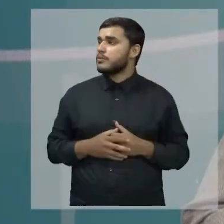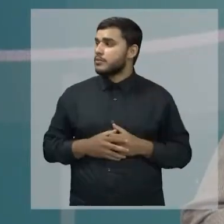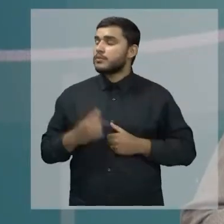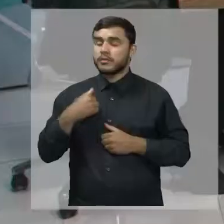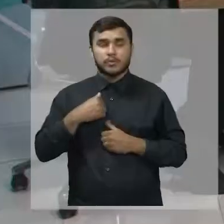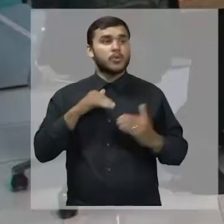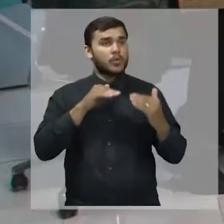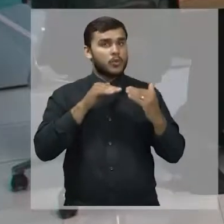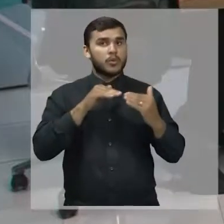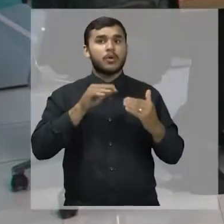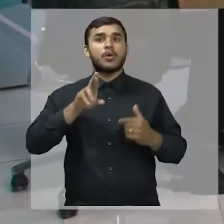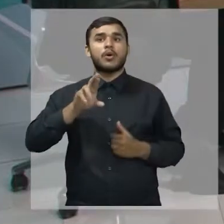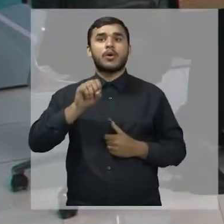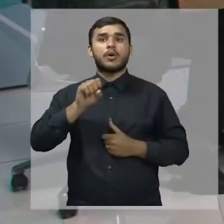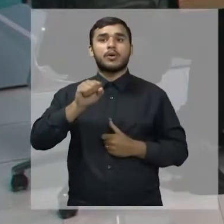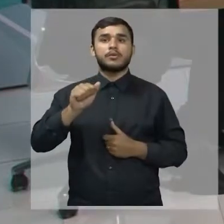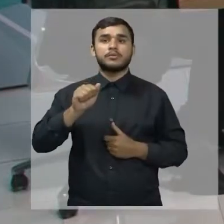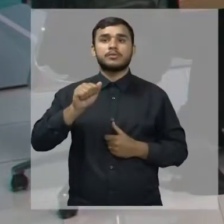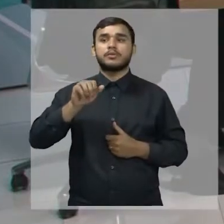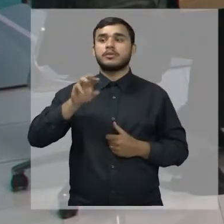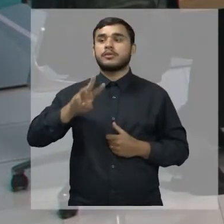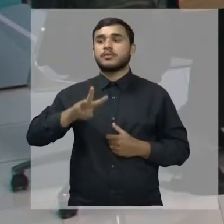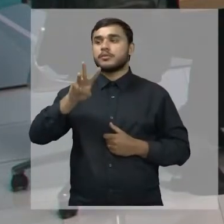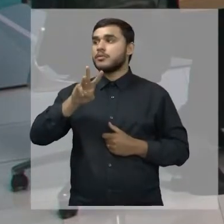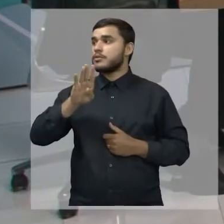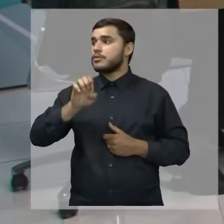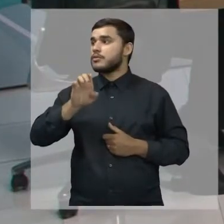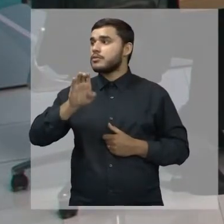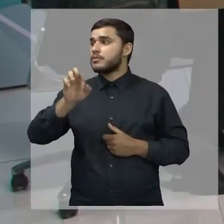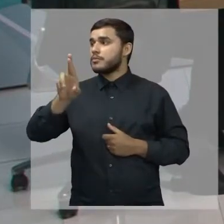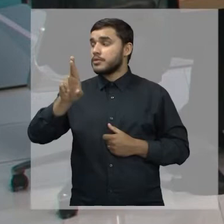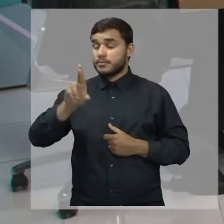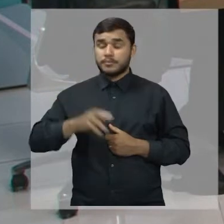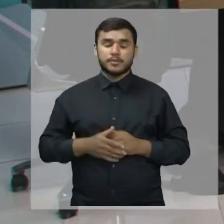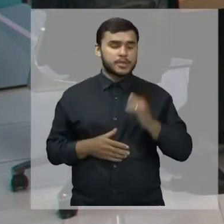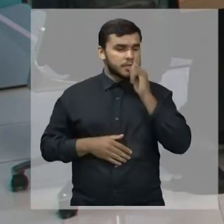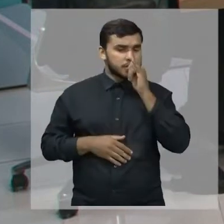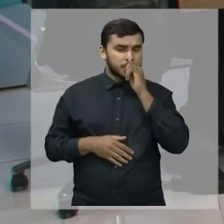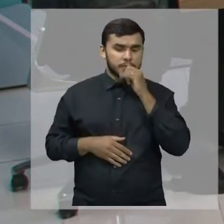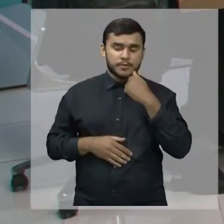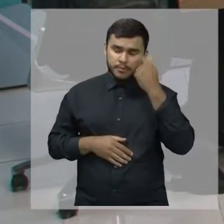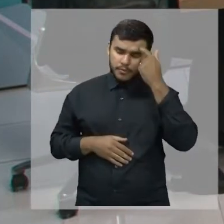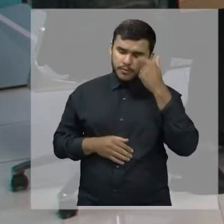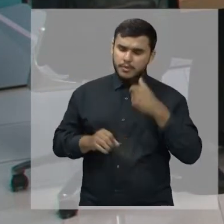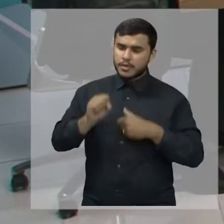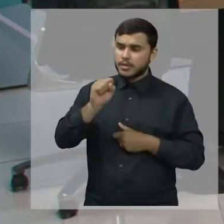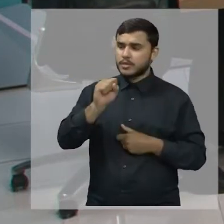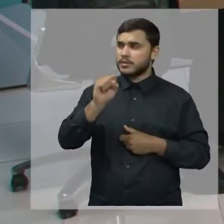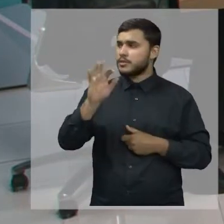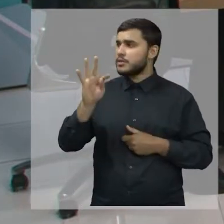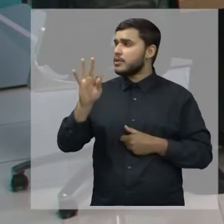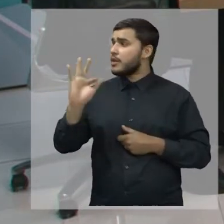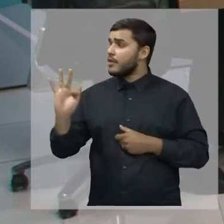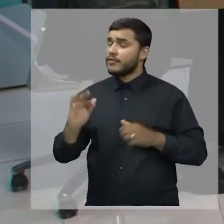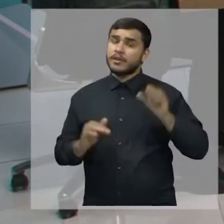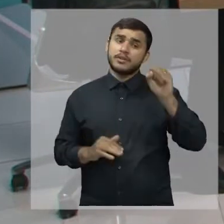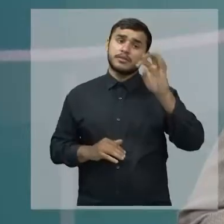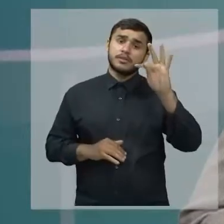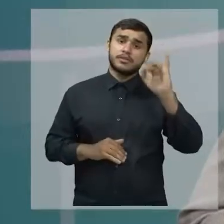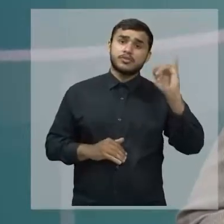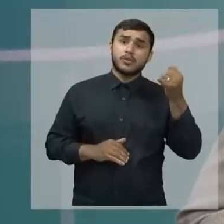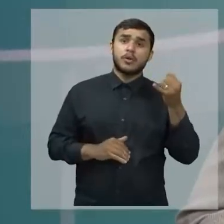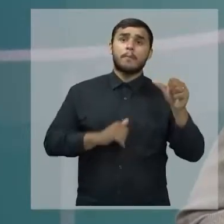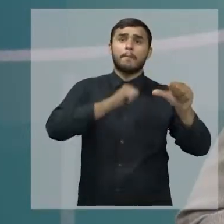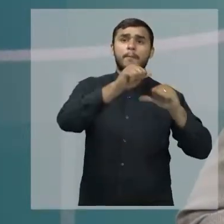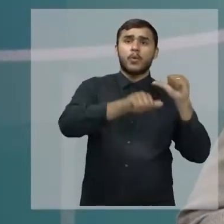e o relator. Apesar de vir do Tribunal de Segunda Instância para o STJ, para o STF e o STJ reforma.